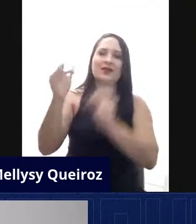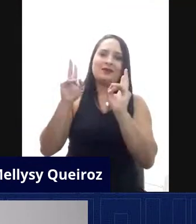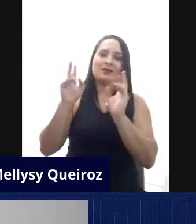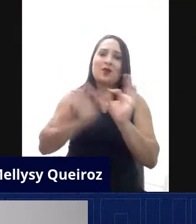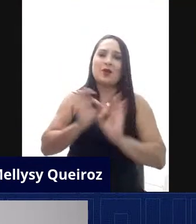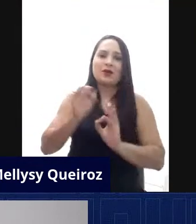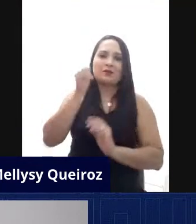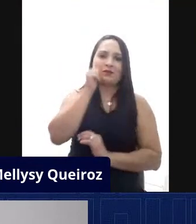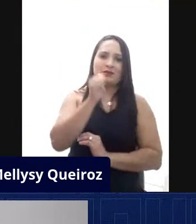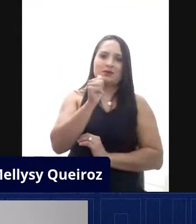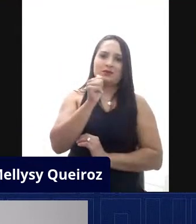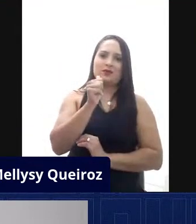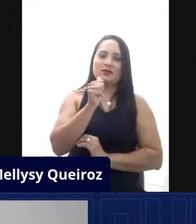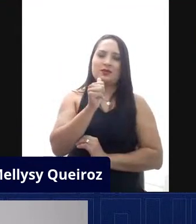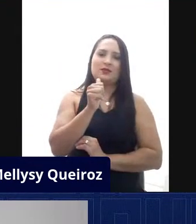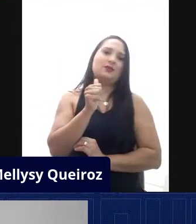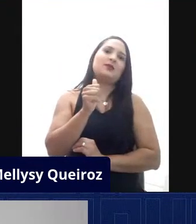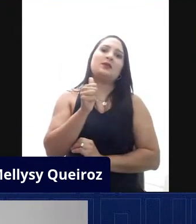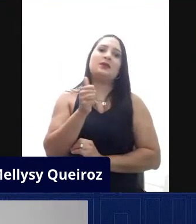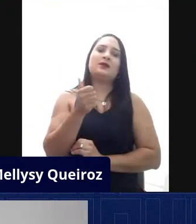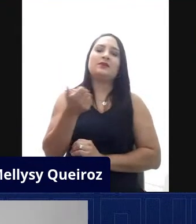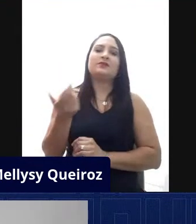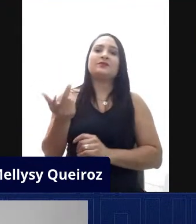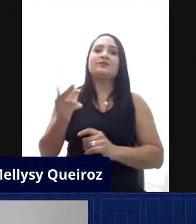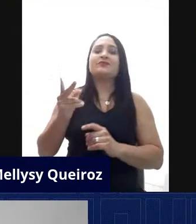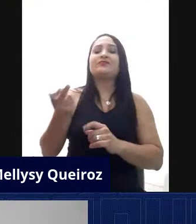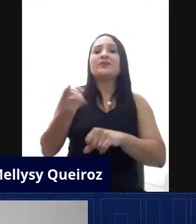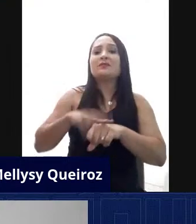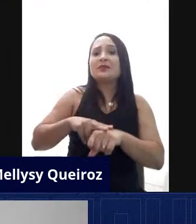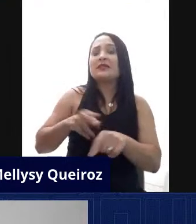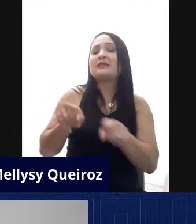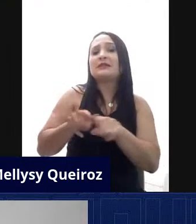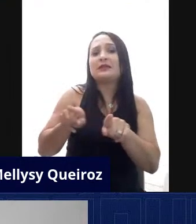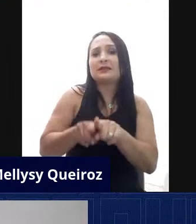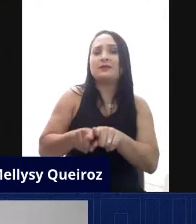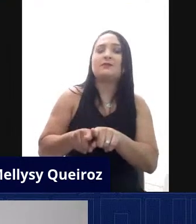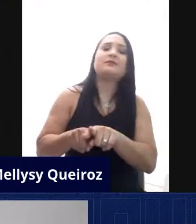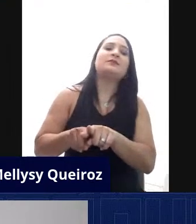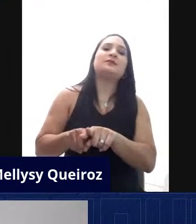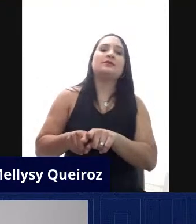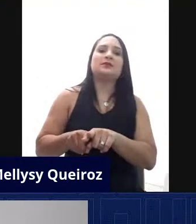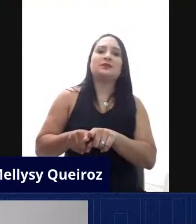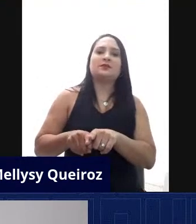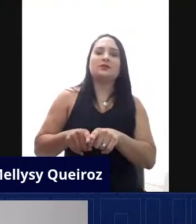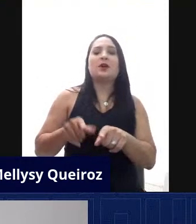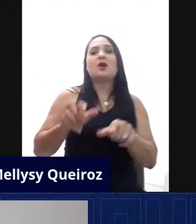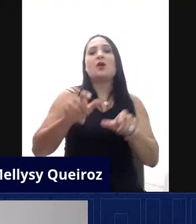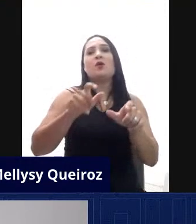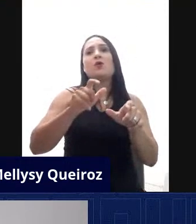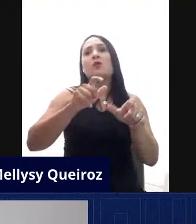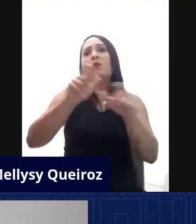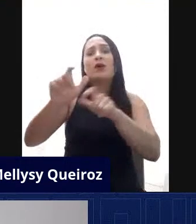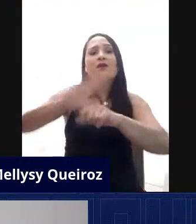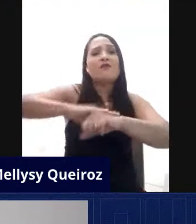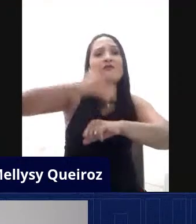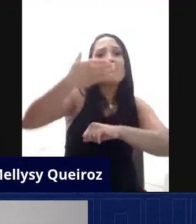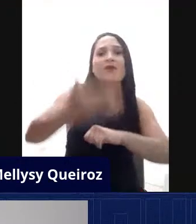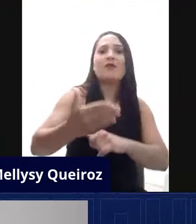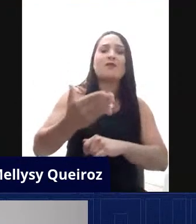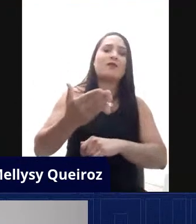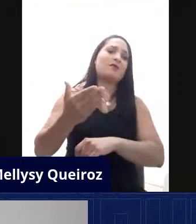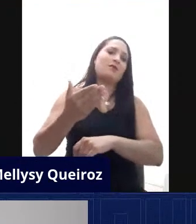organizações mistas também, em outros espaços que não eram das organizações da universidade. Isso nos deixou